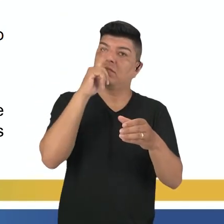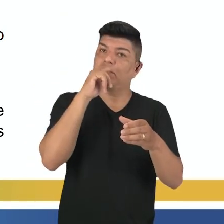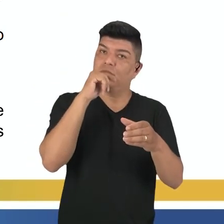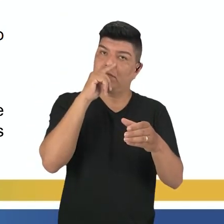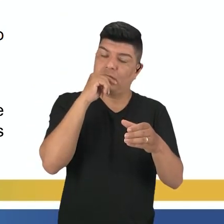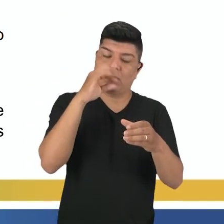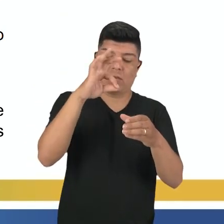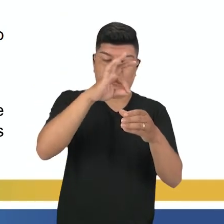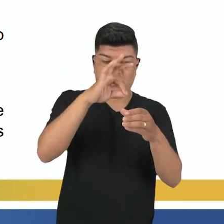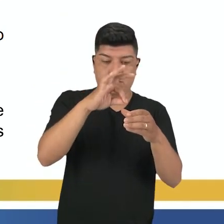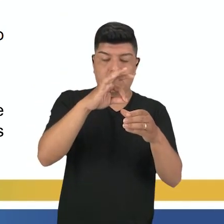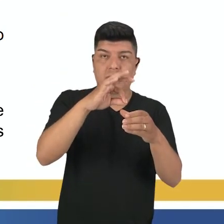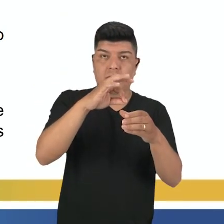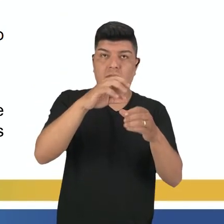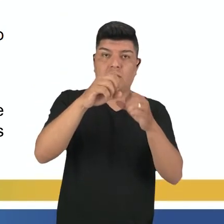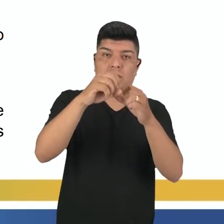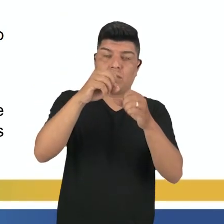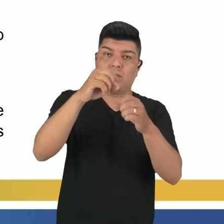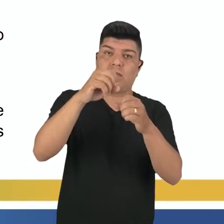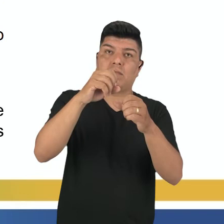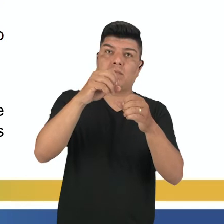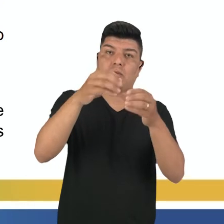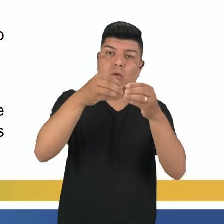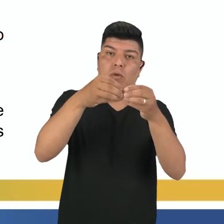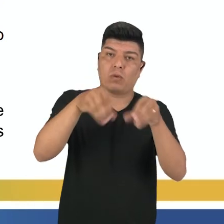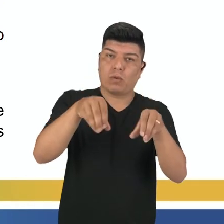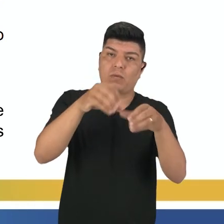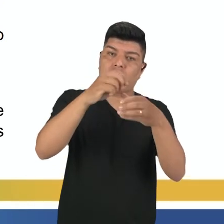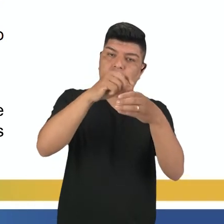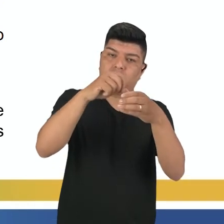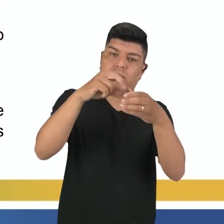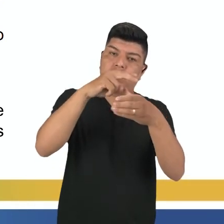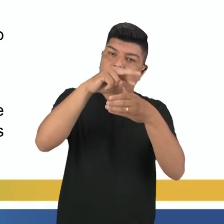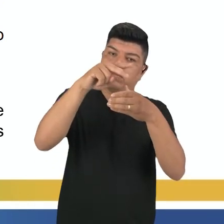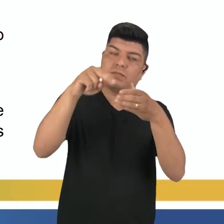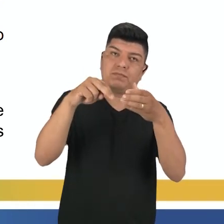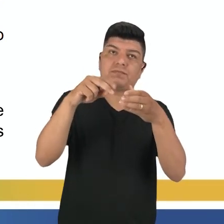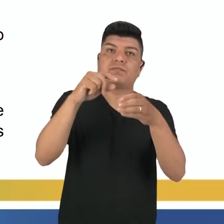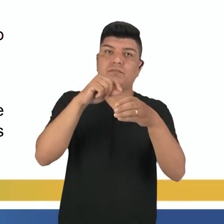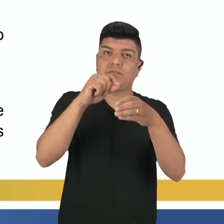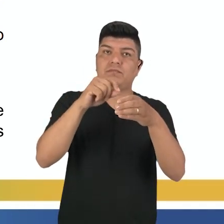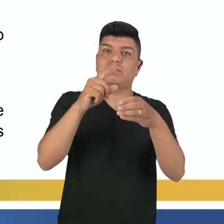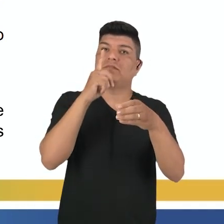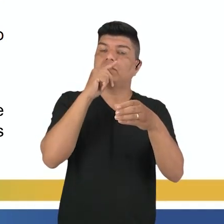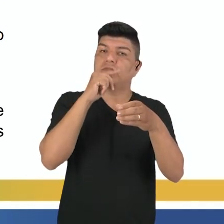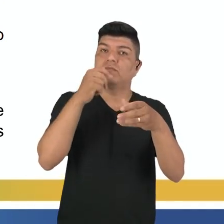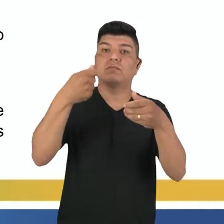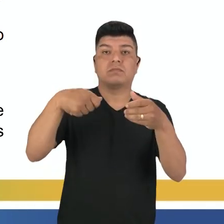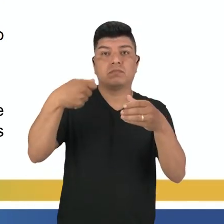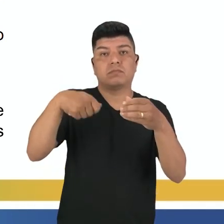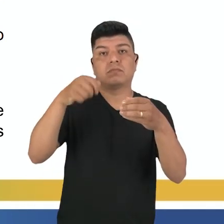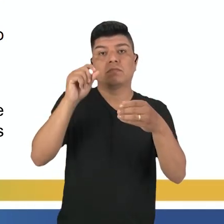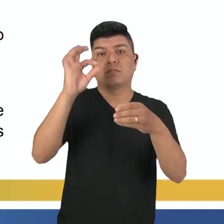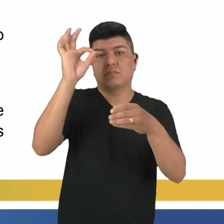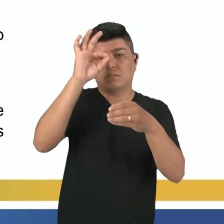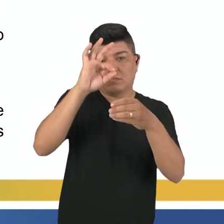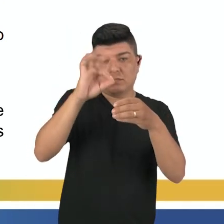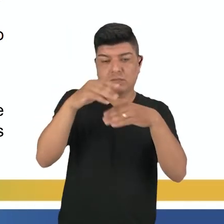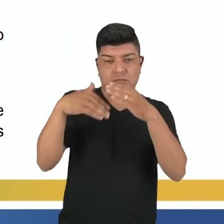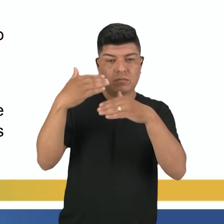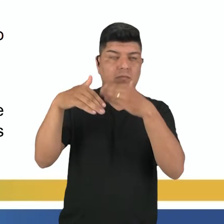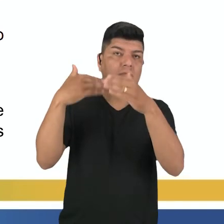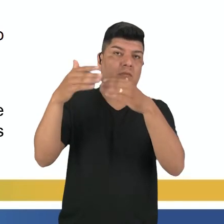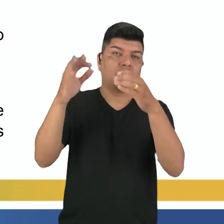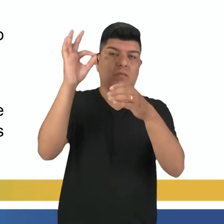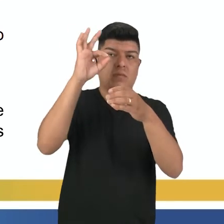água, e o ambiente esses locais que possuem água é o ambiente necessário para o